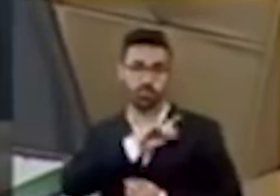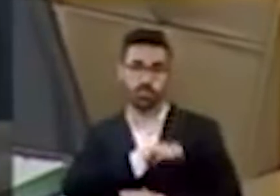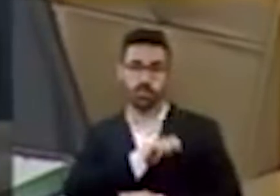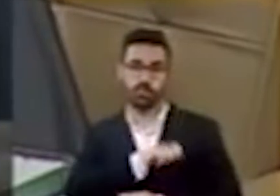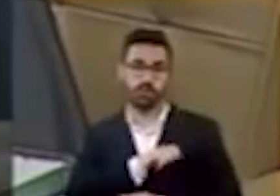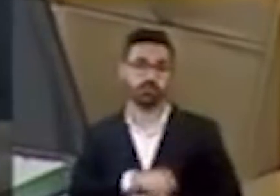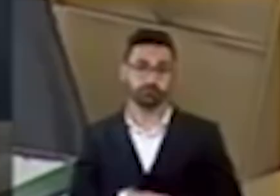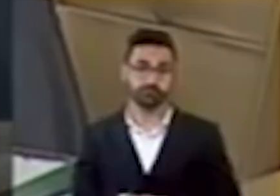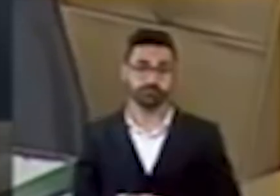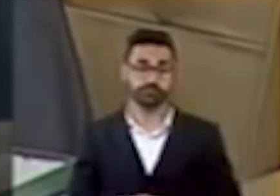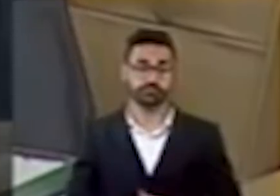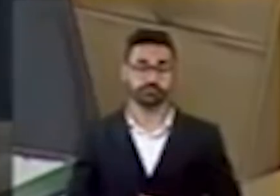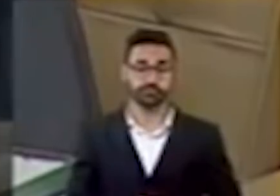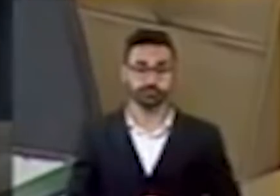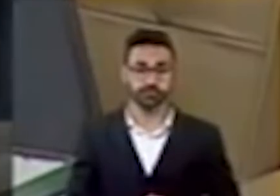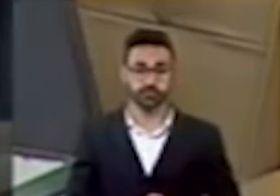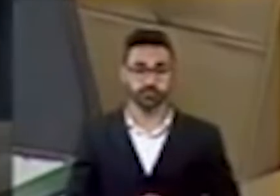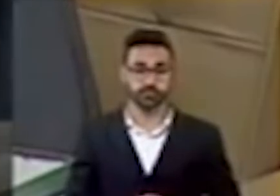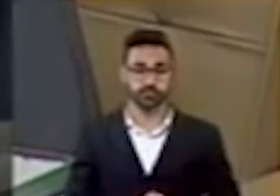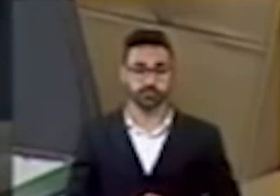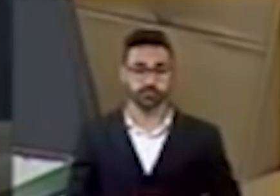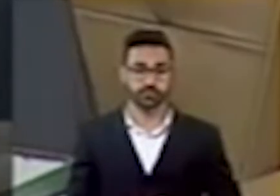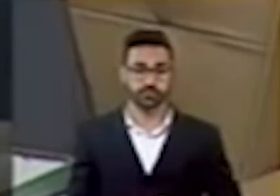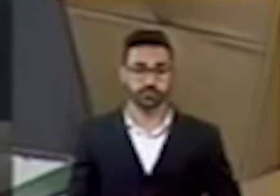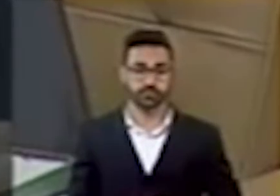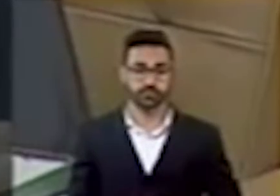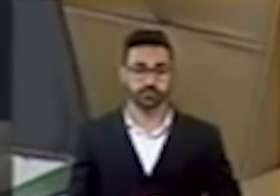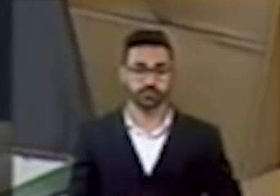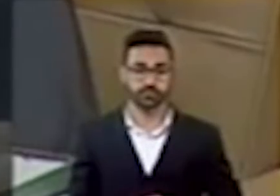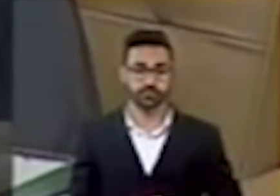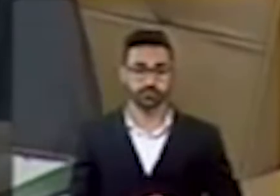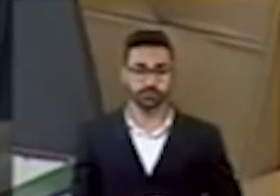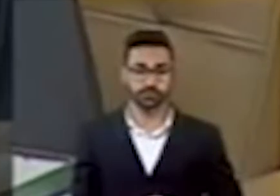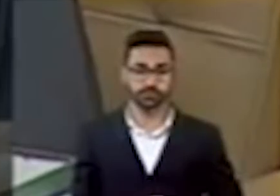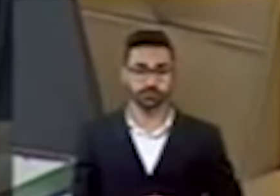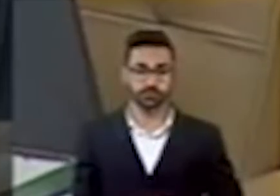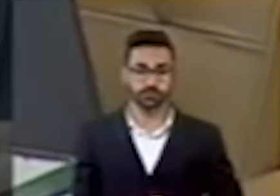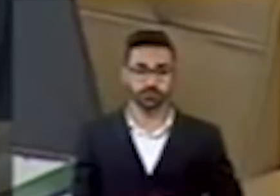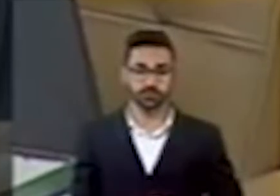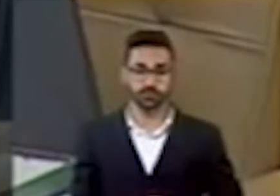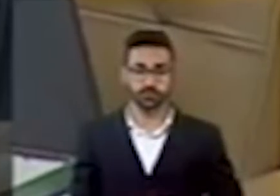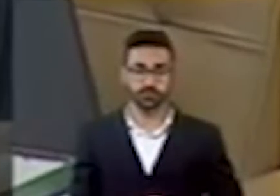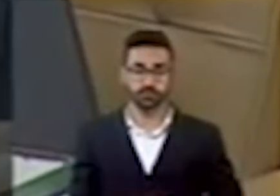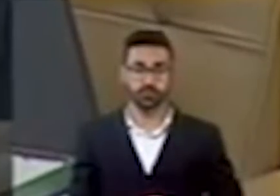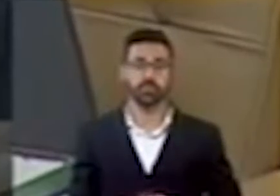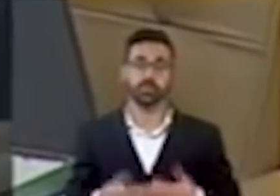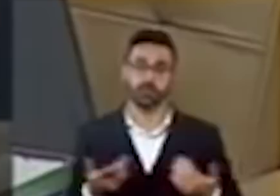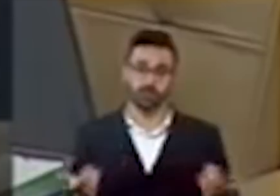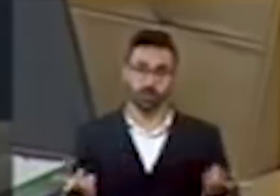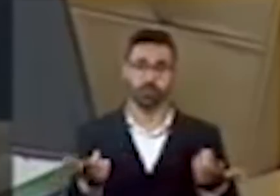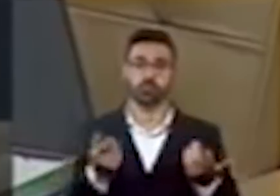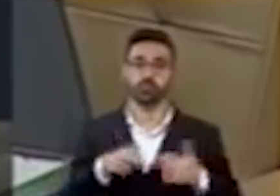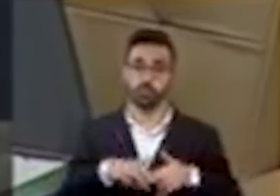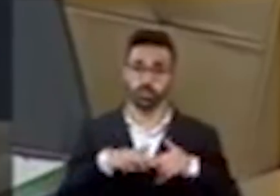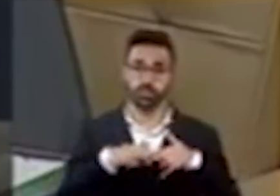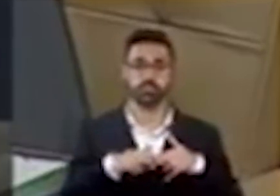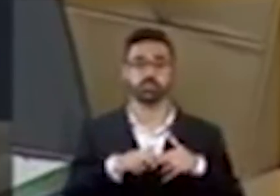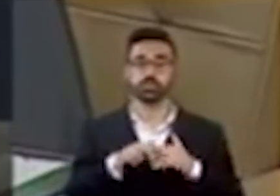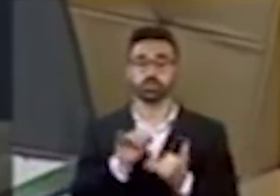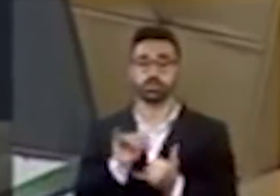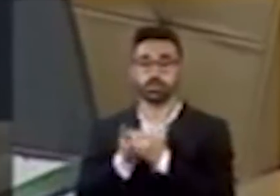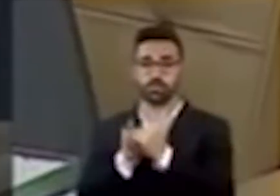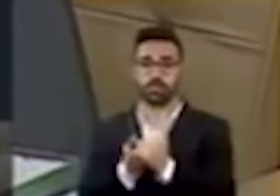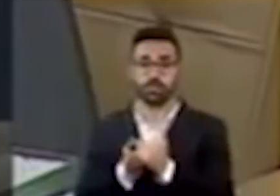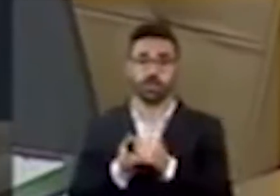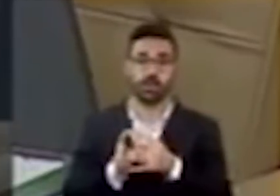da condenação. Justamente em razão deste elemento identificador do indulto, a ampla